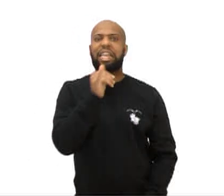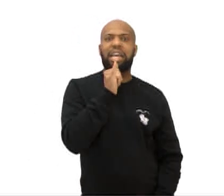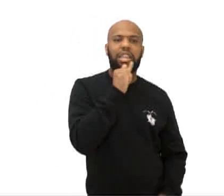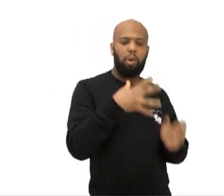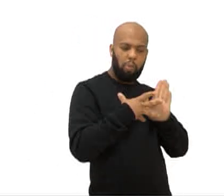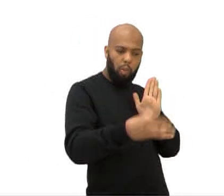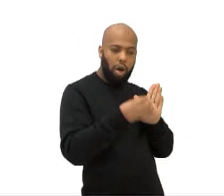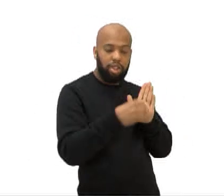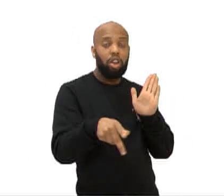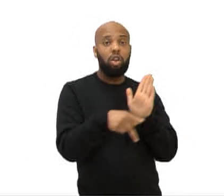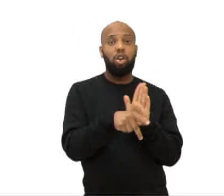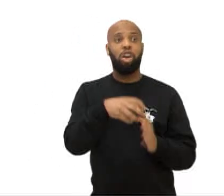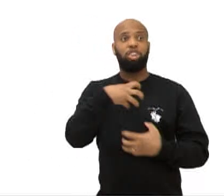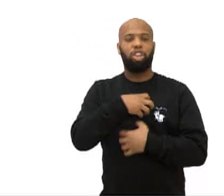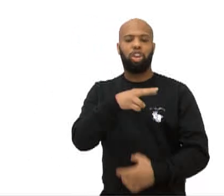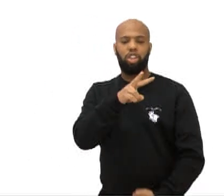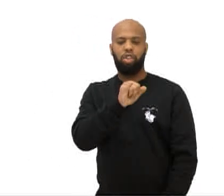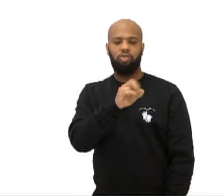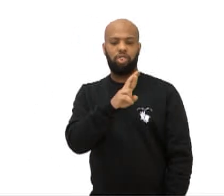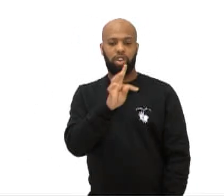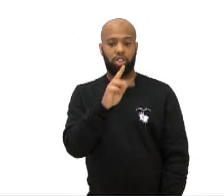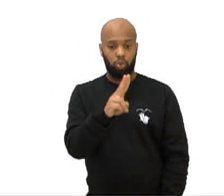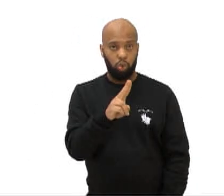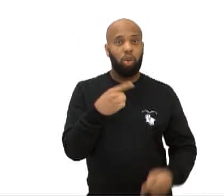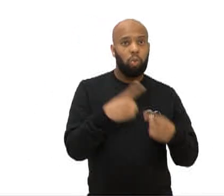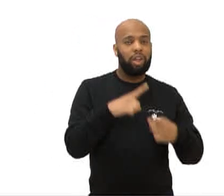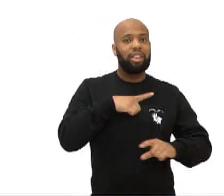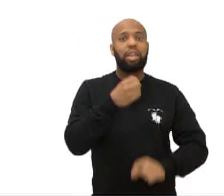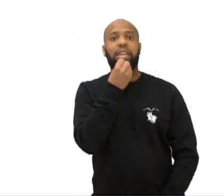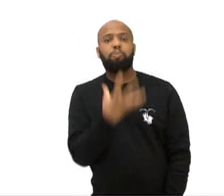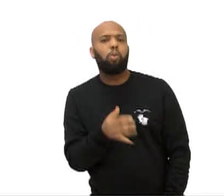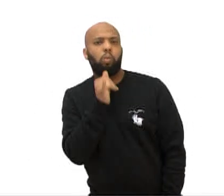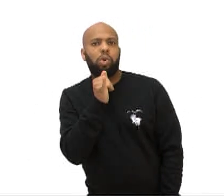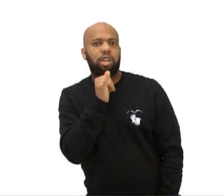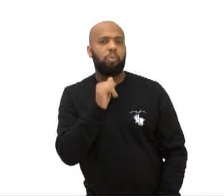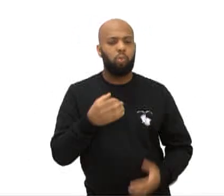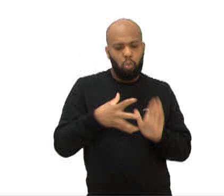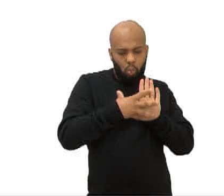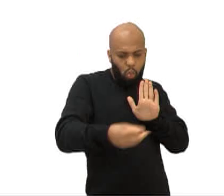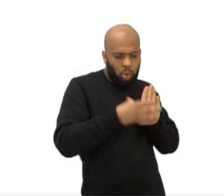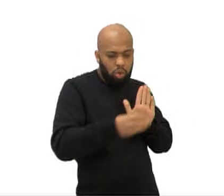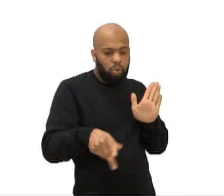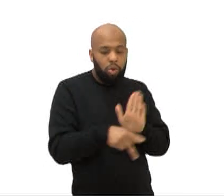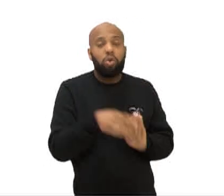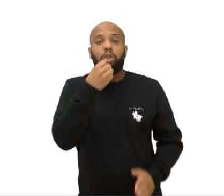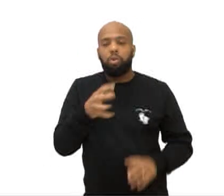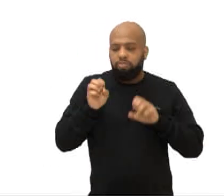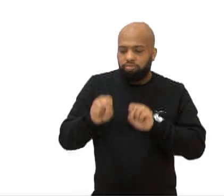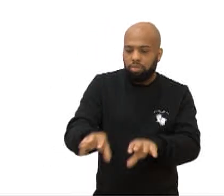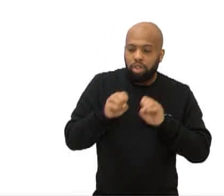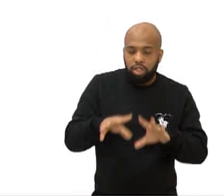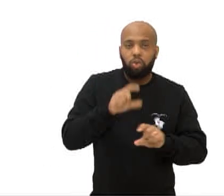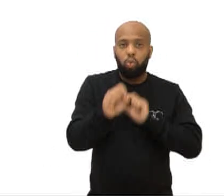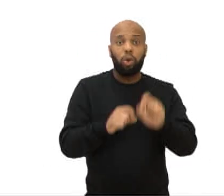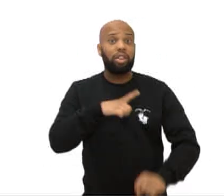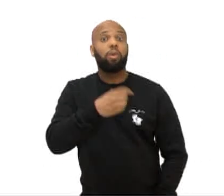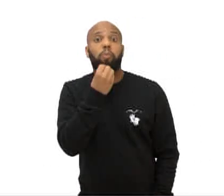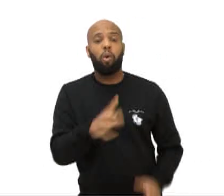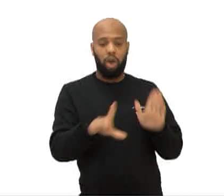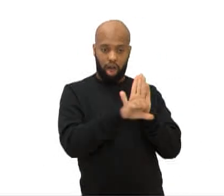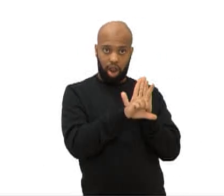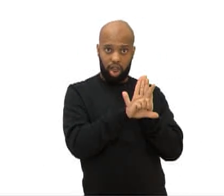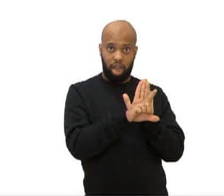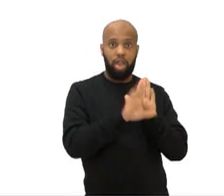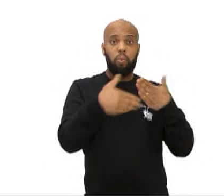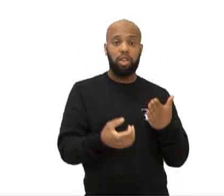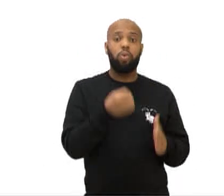virtude, porque dos bons exemplos nascem da boa educação, a boa educação das boas leis e as